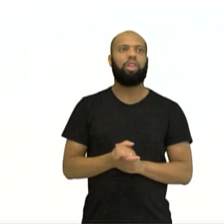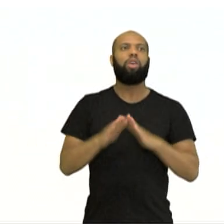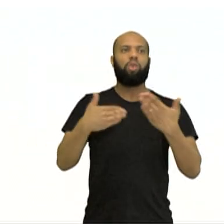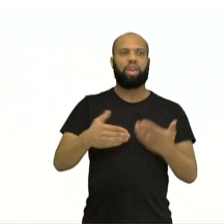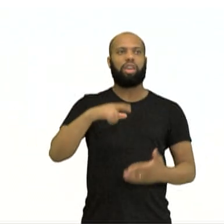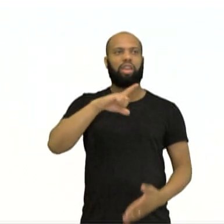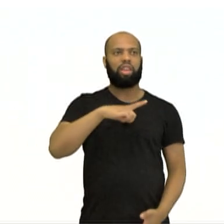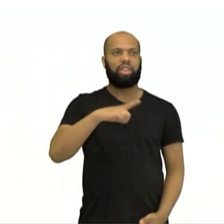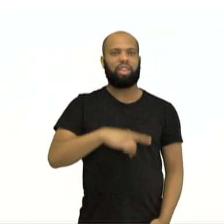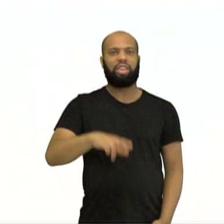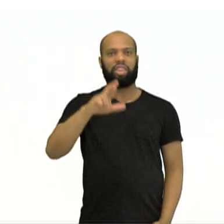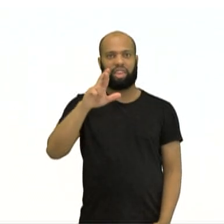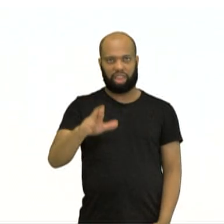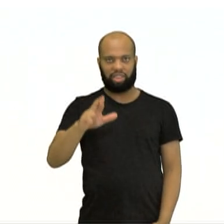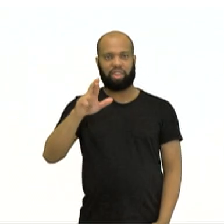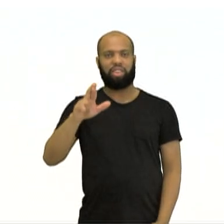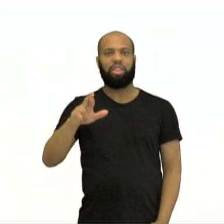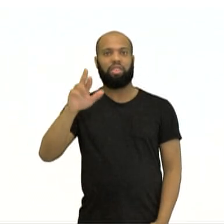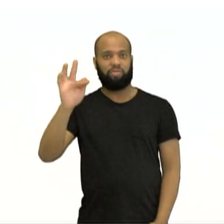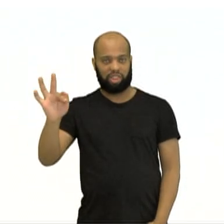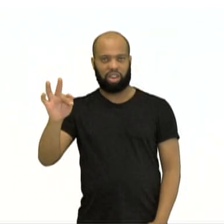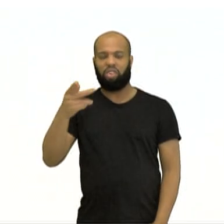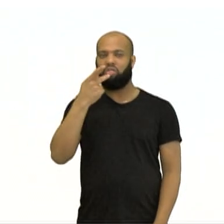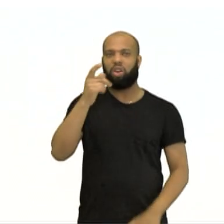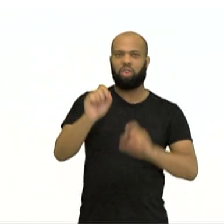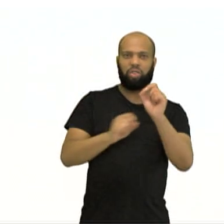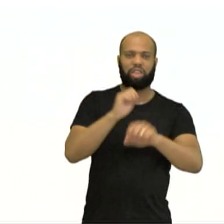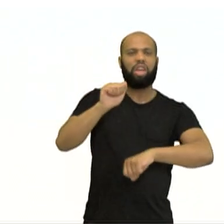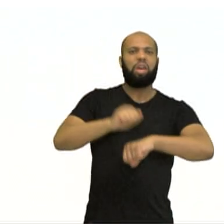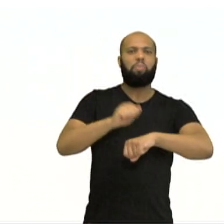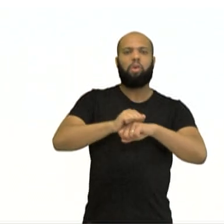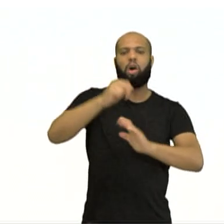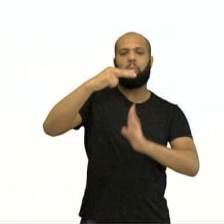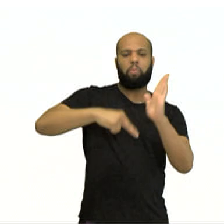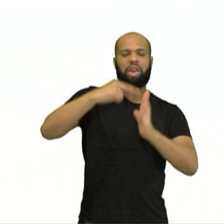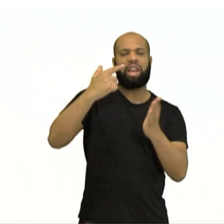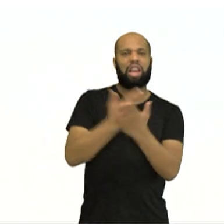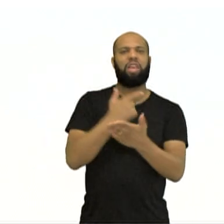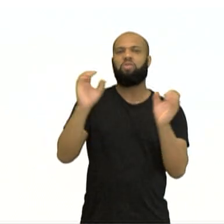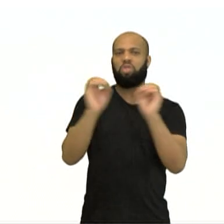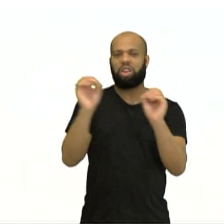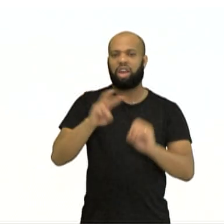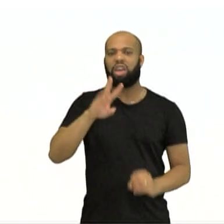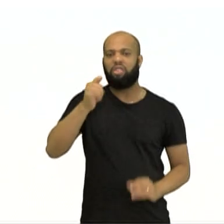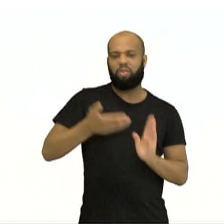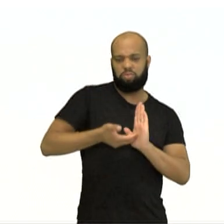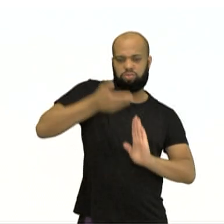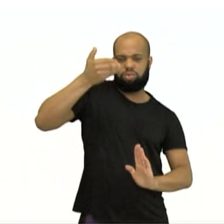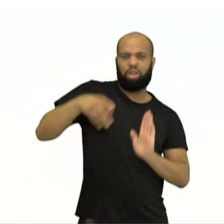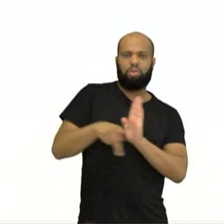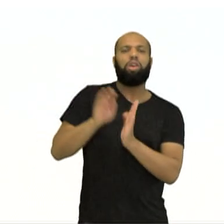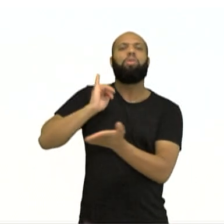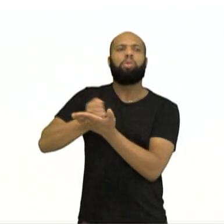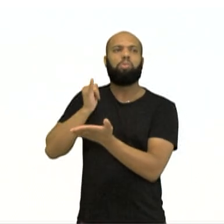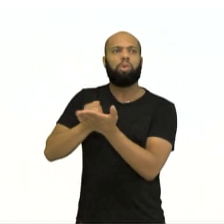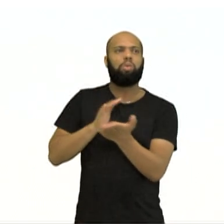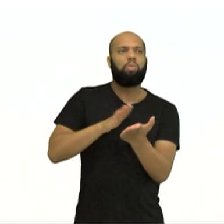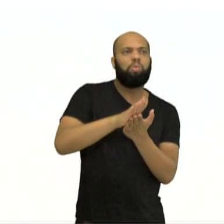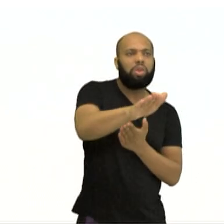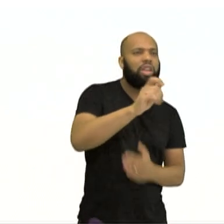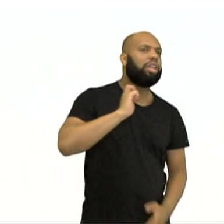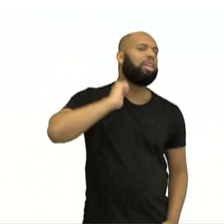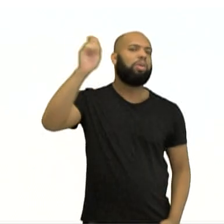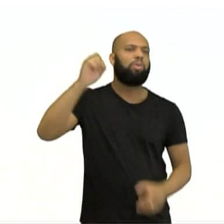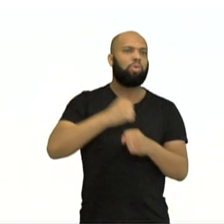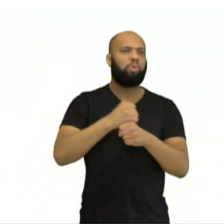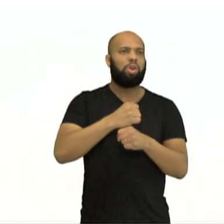Federal diz que pobres não leem livros e defende aumentar a tributação. Publicada em 7 de abril de 2021. Está aqui a chamada